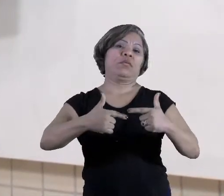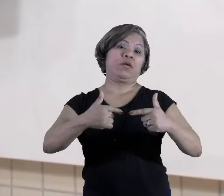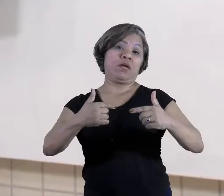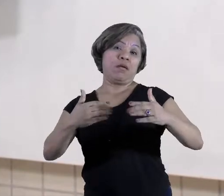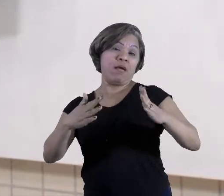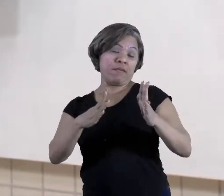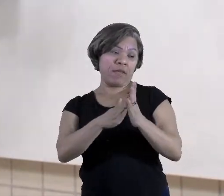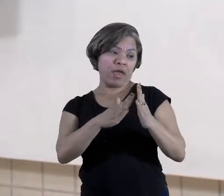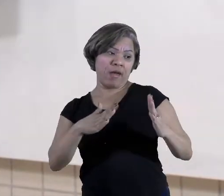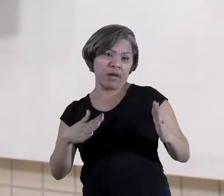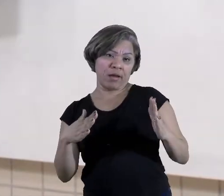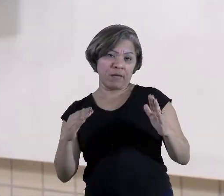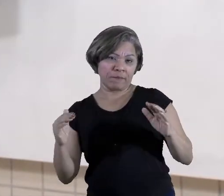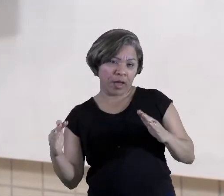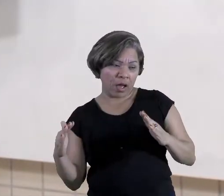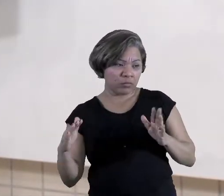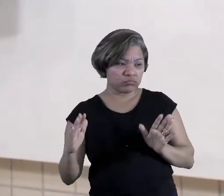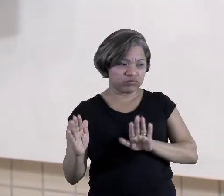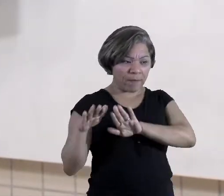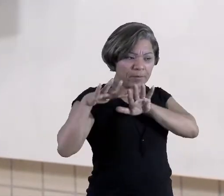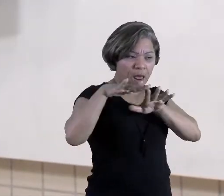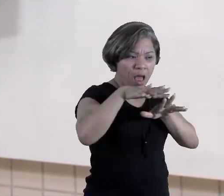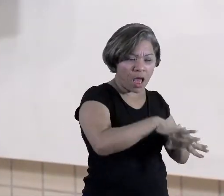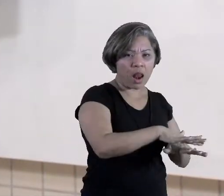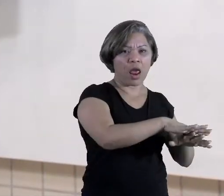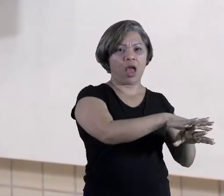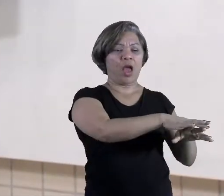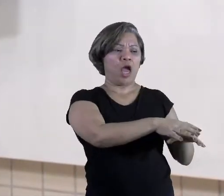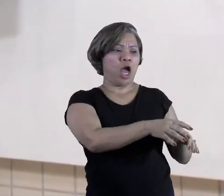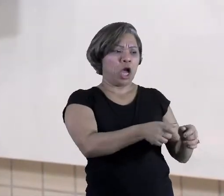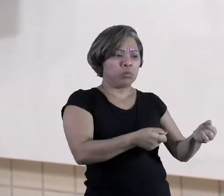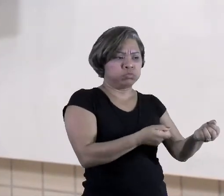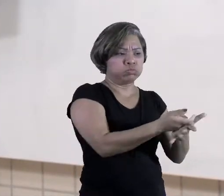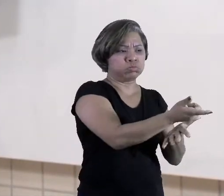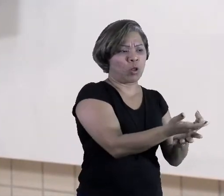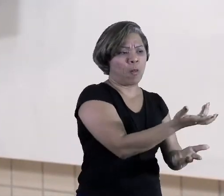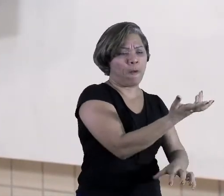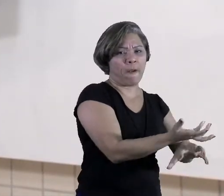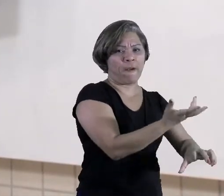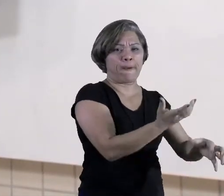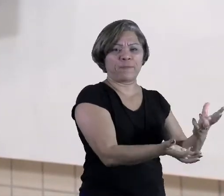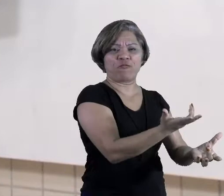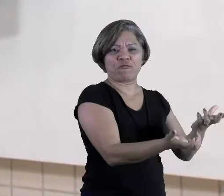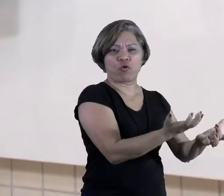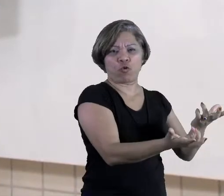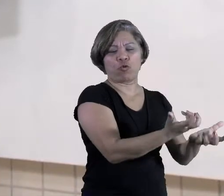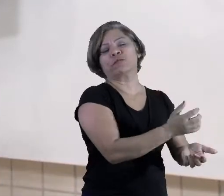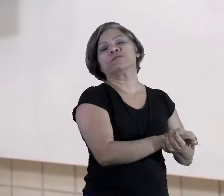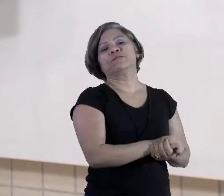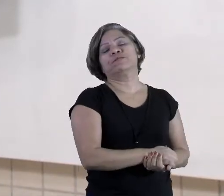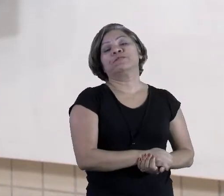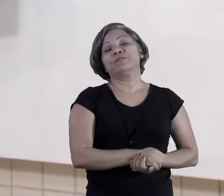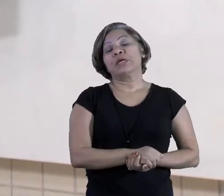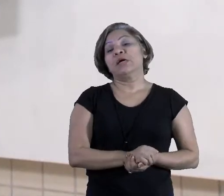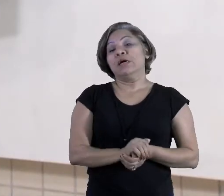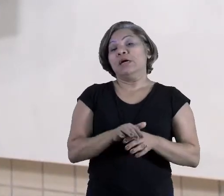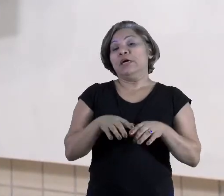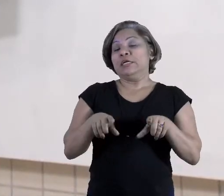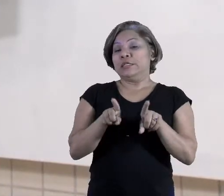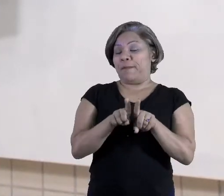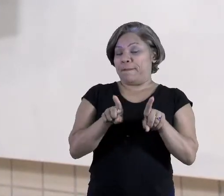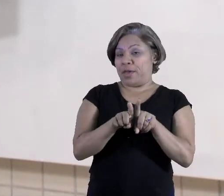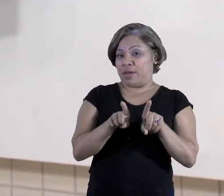dos fazendeiros, põe fogo nessas propriedades, nessas terras. Beleza, partindo daí, no primeiro ataque ainda da cidade,